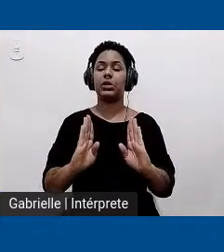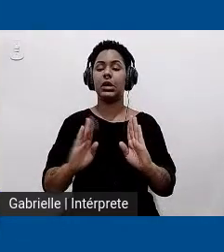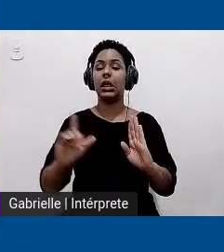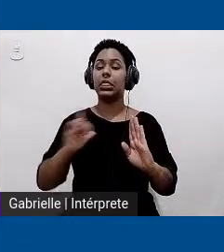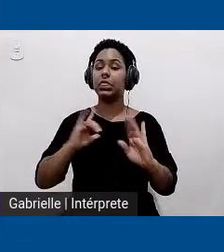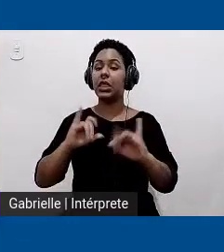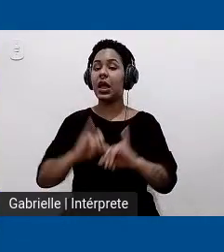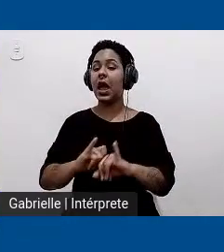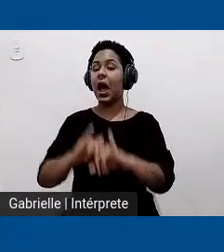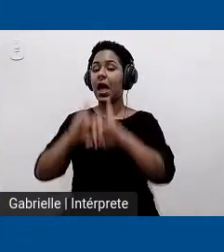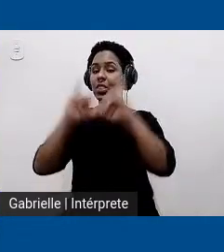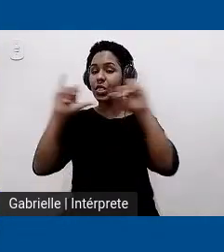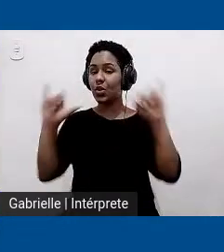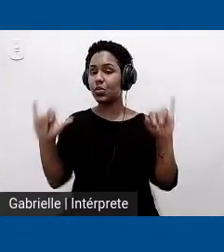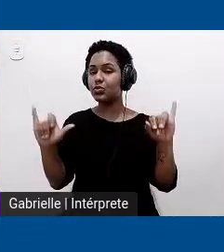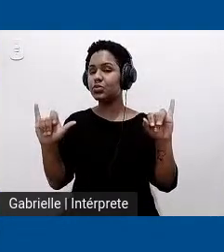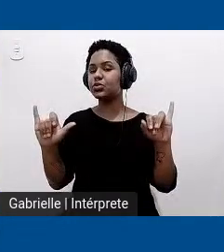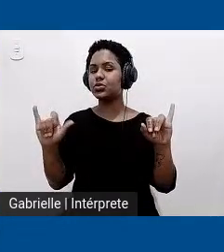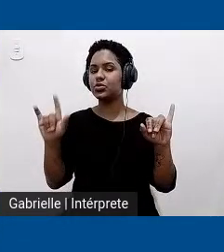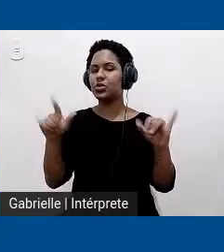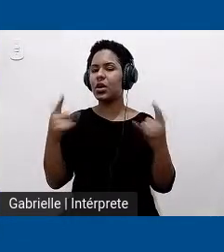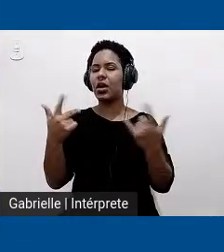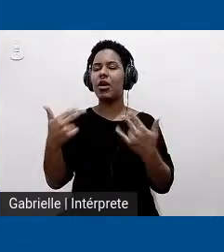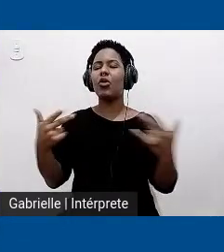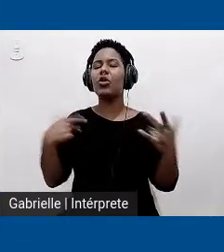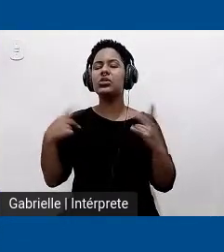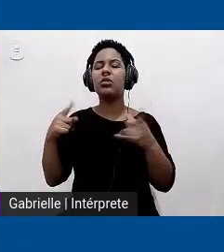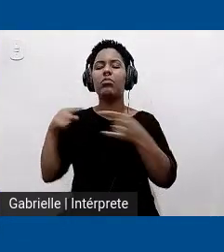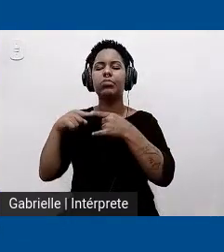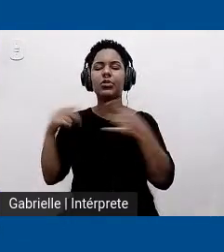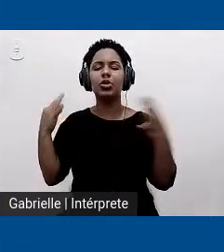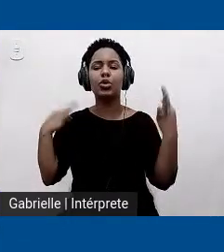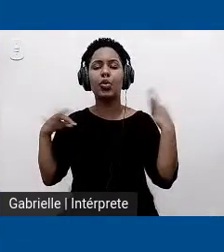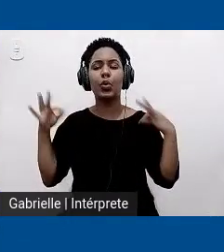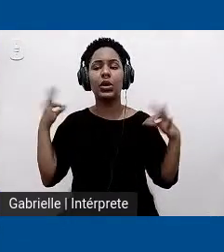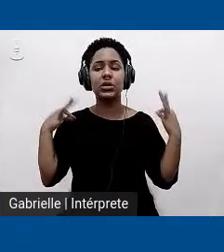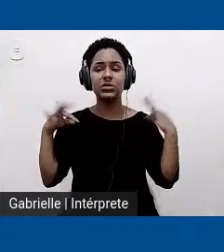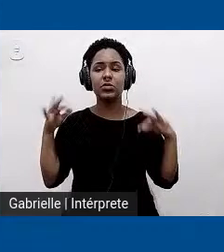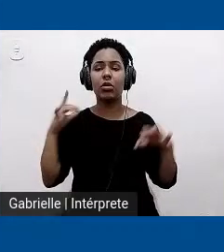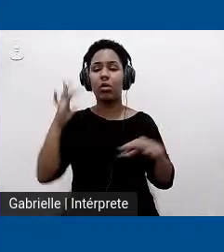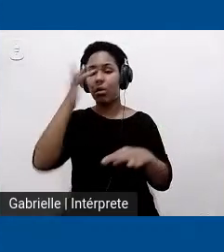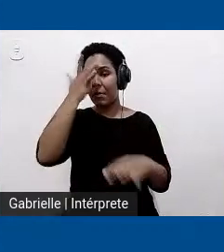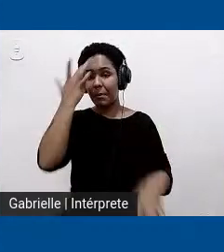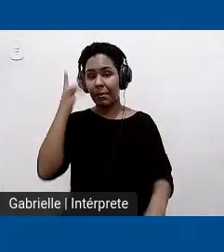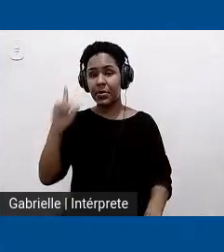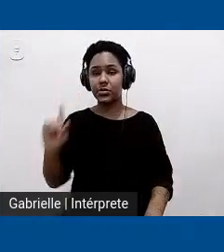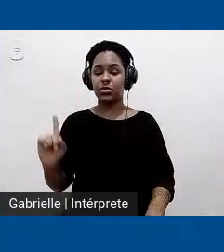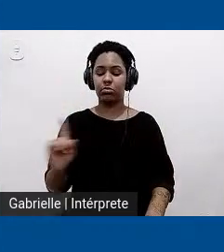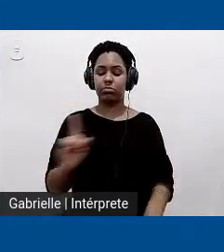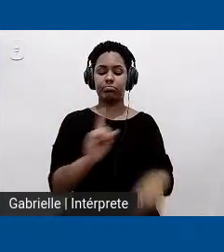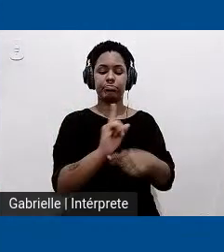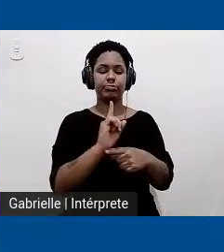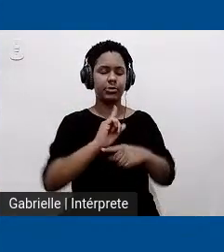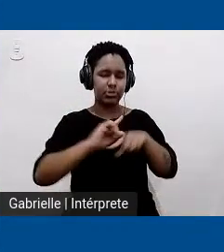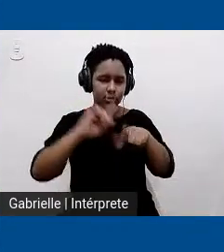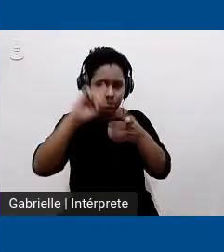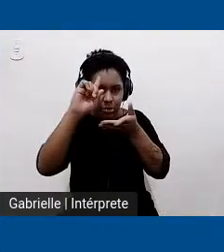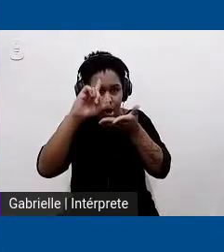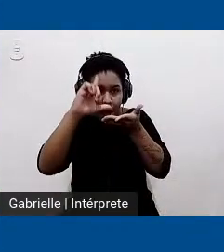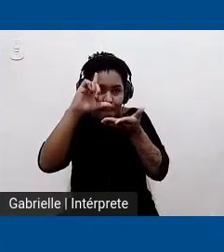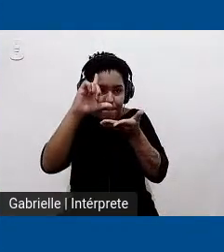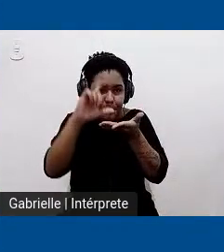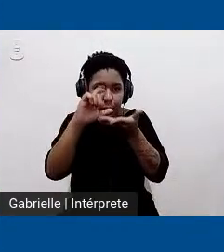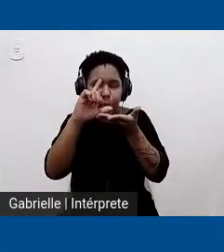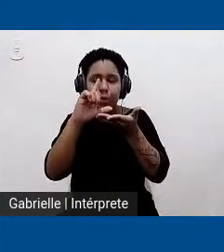anúncio de uma coisa de turismo, né? Onde vem uma pessoa e faz um clique com uma câmera